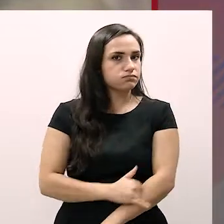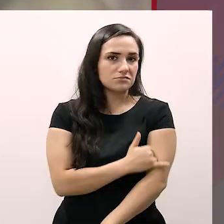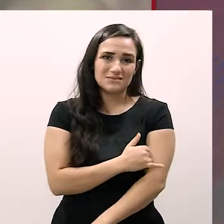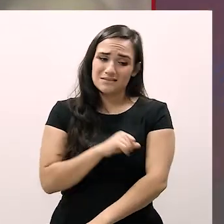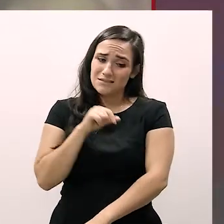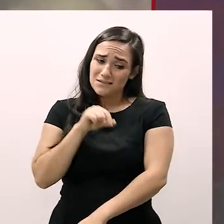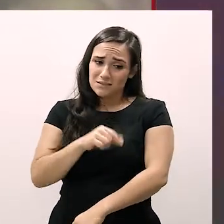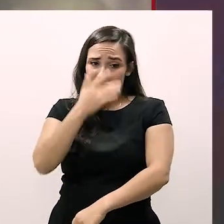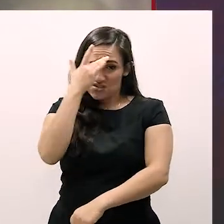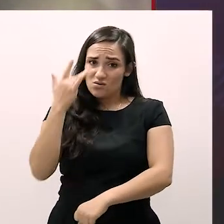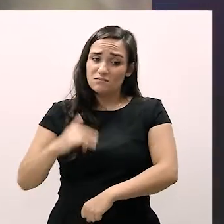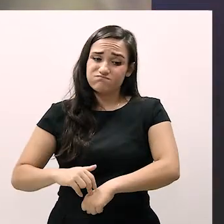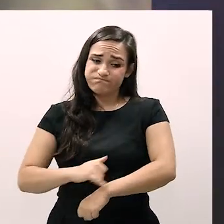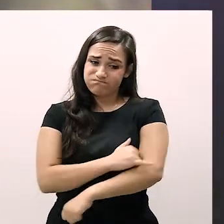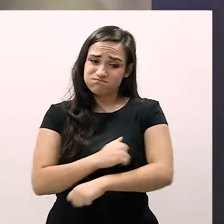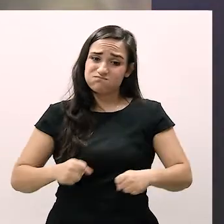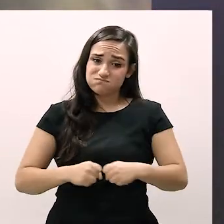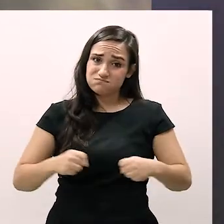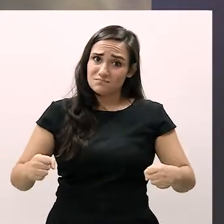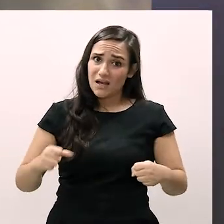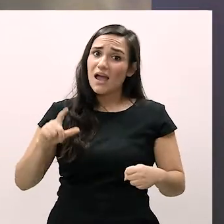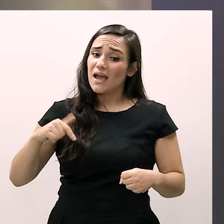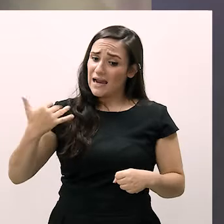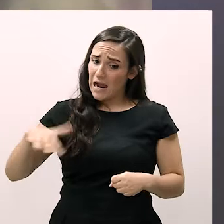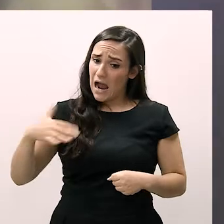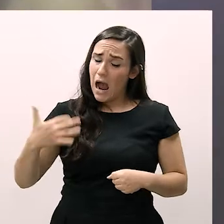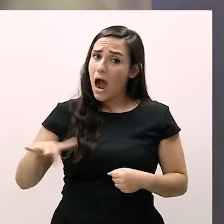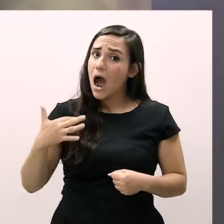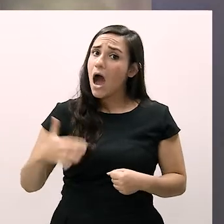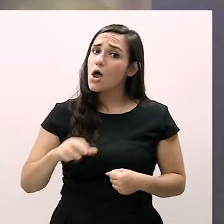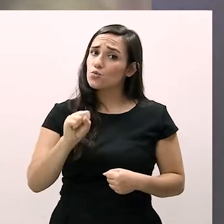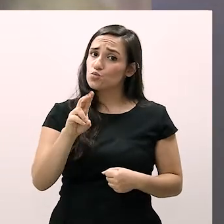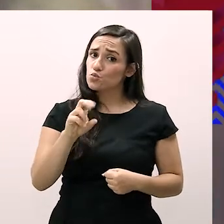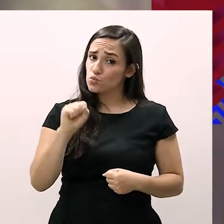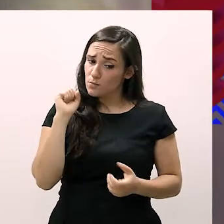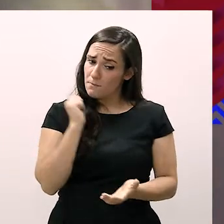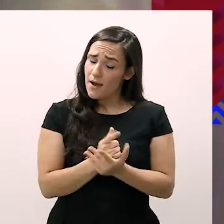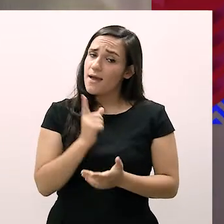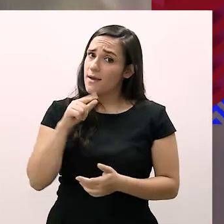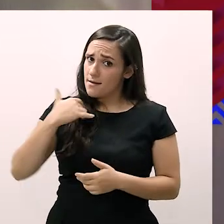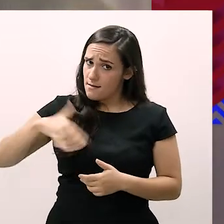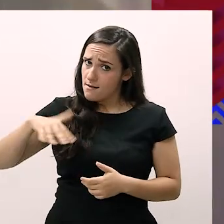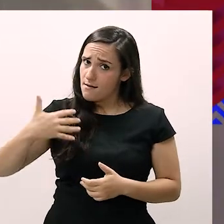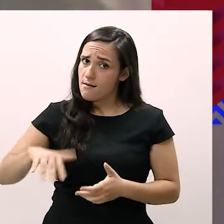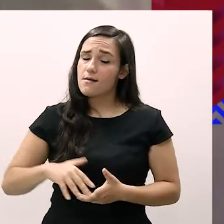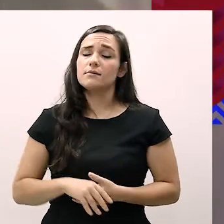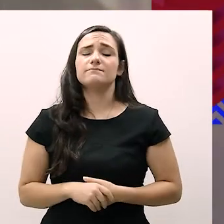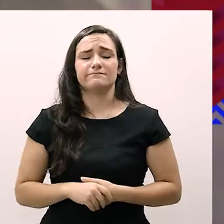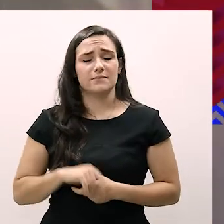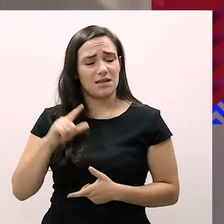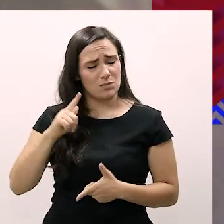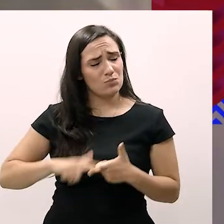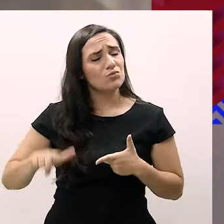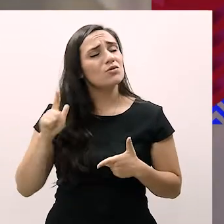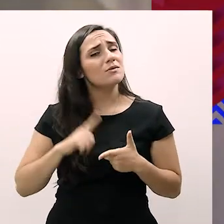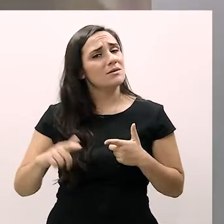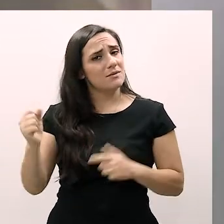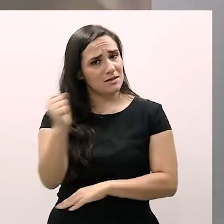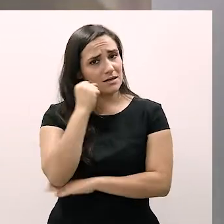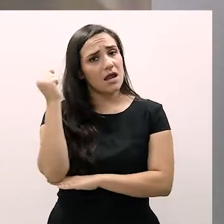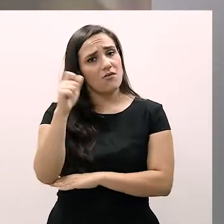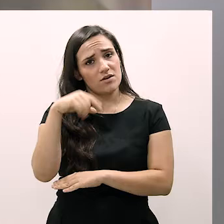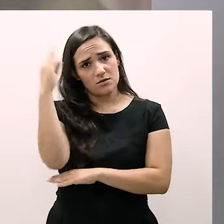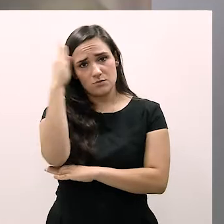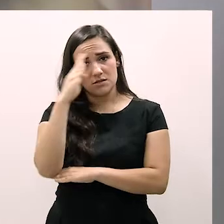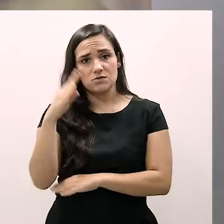pacientes para as entidades pagadoras, mostra o tamanho do problema obesidade no Brasil e no